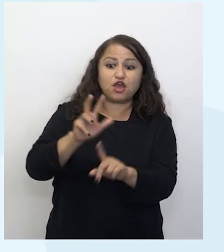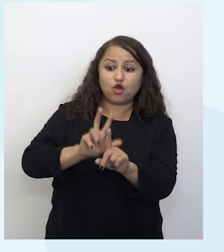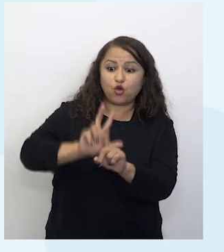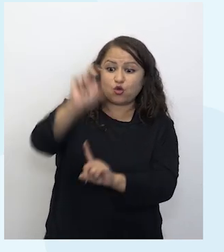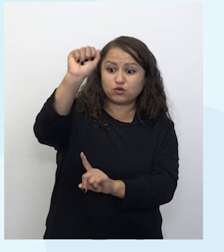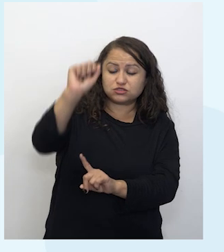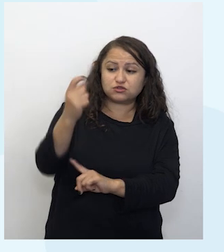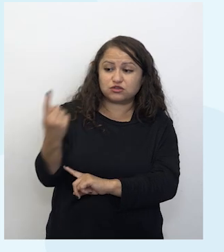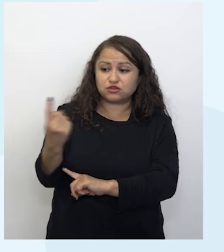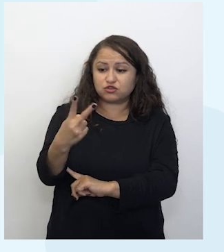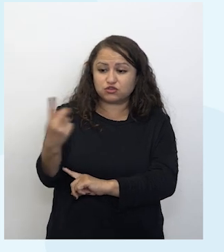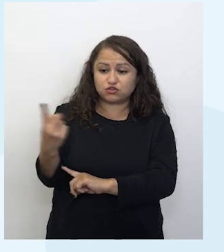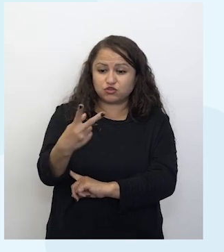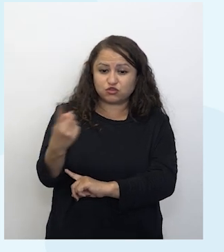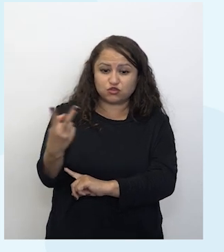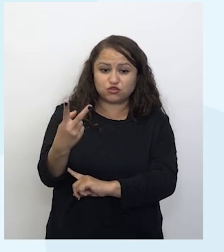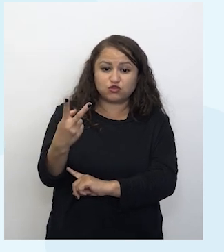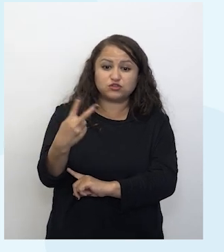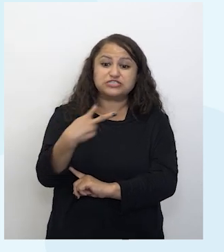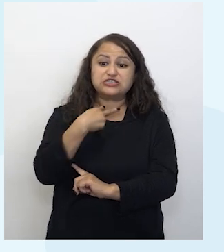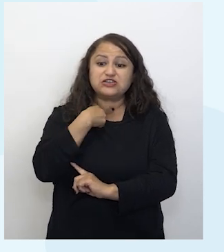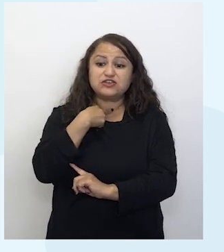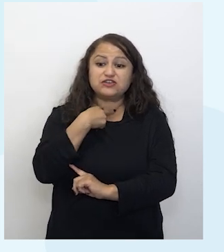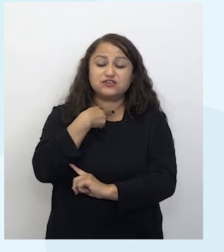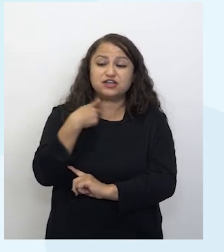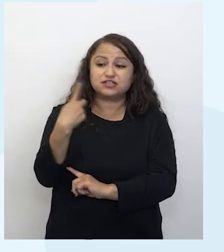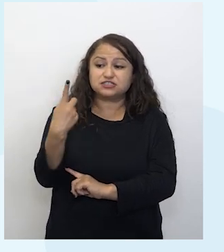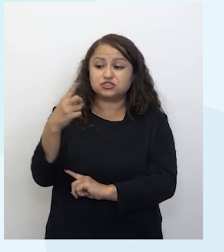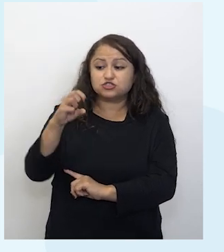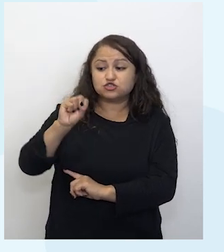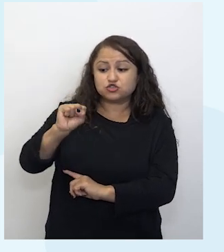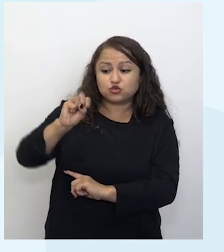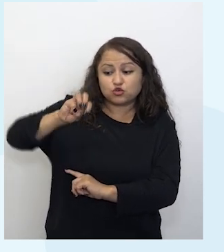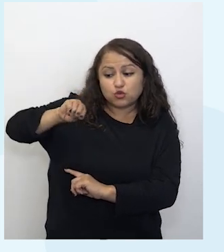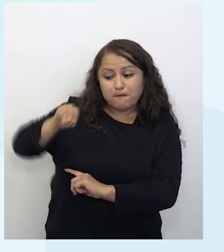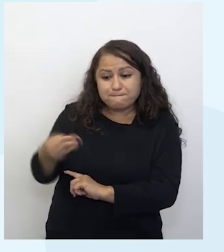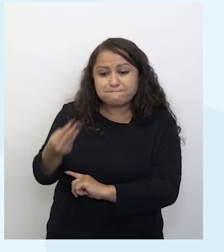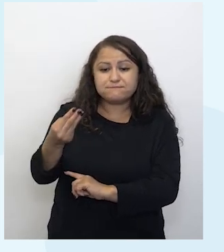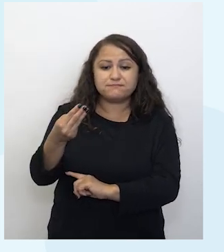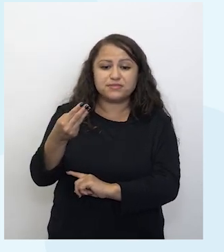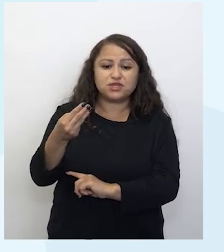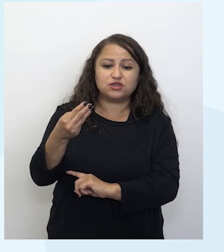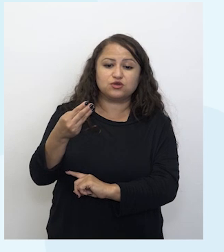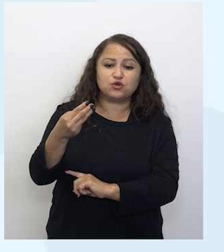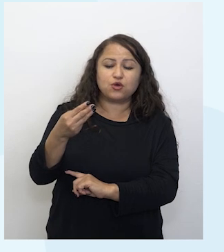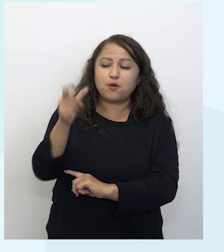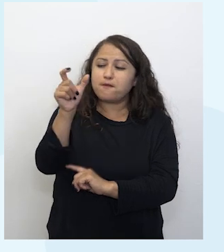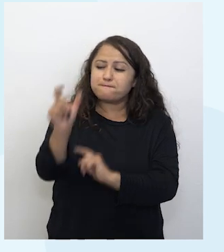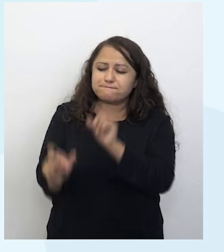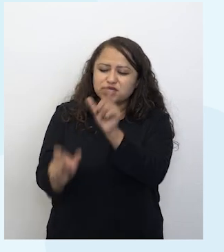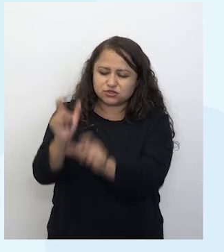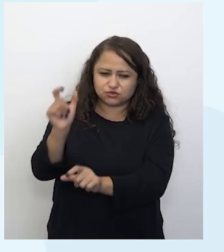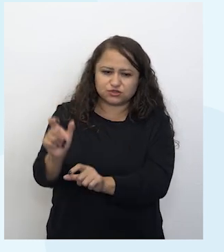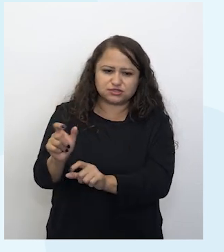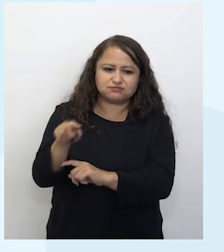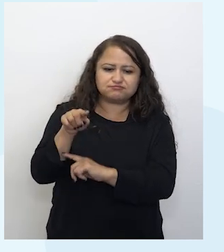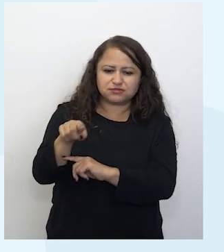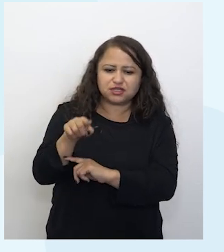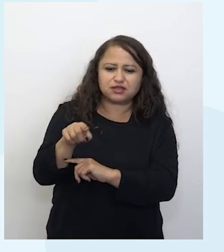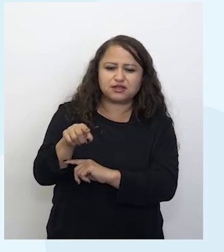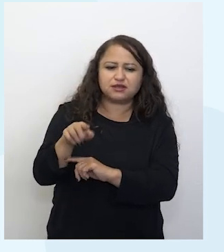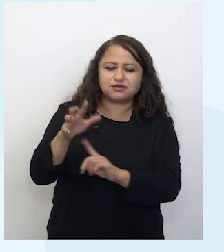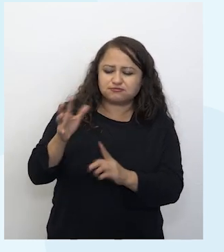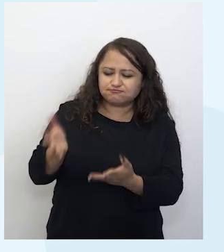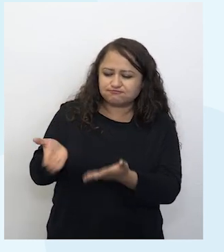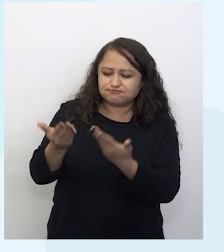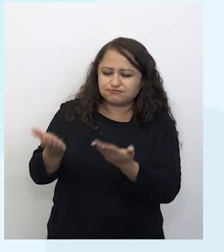vagas disputadas por mais de 18 mil candidatos. A Alissa se prepara para a primeira missão humana a